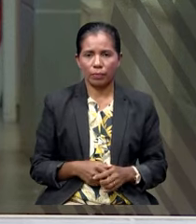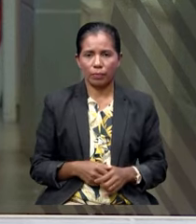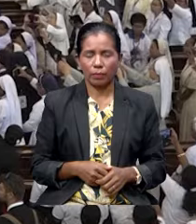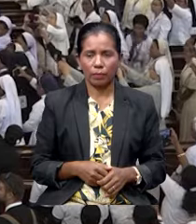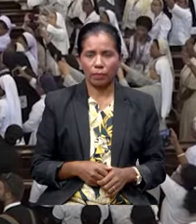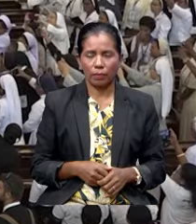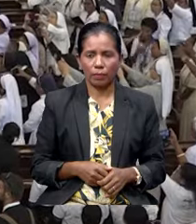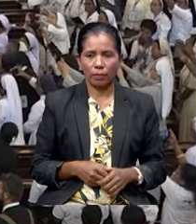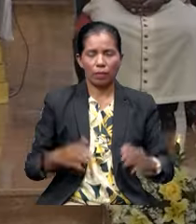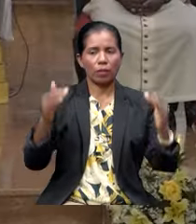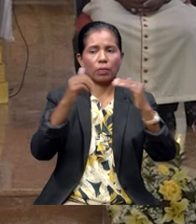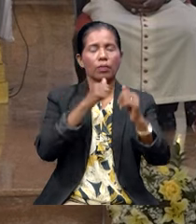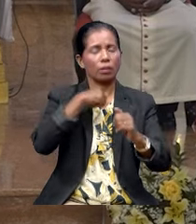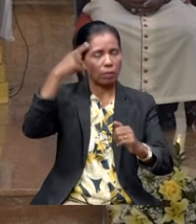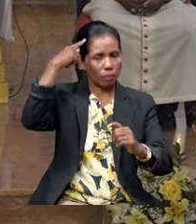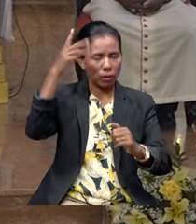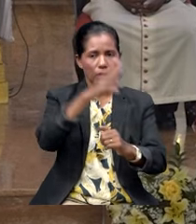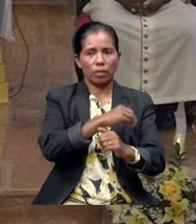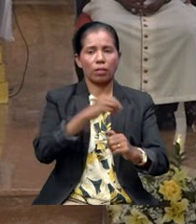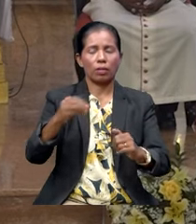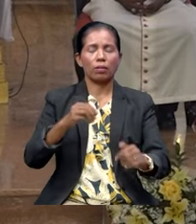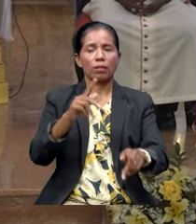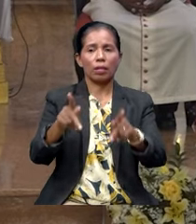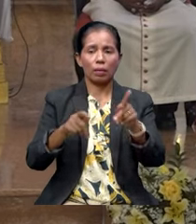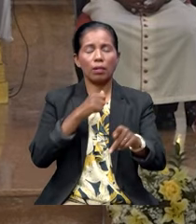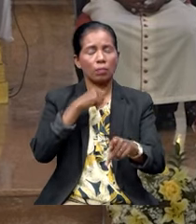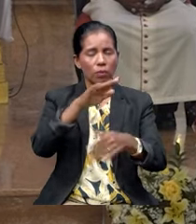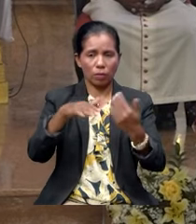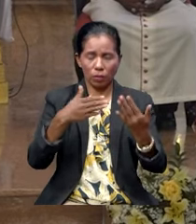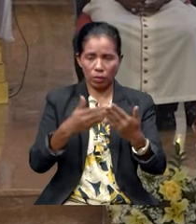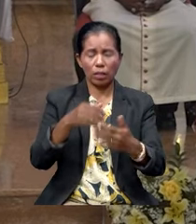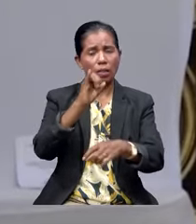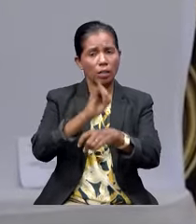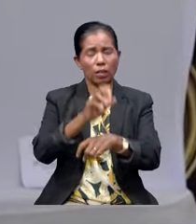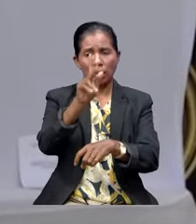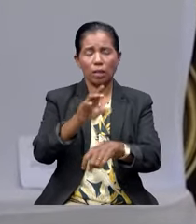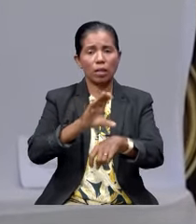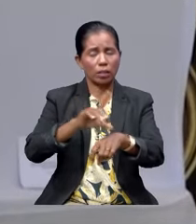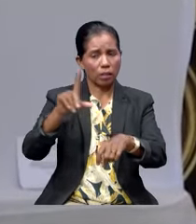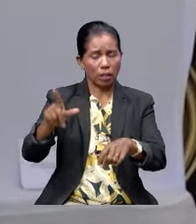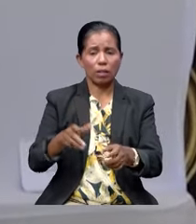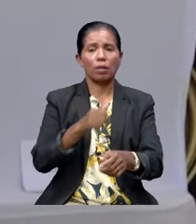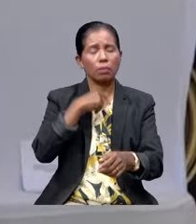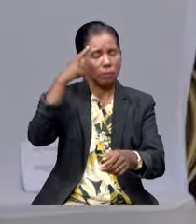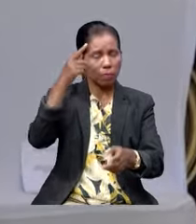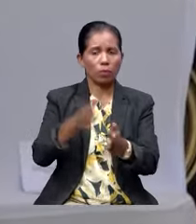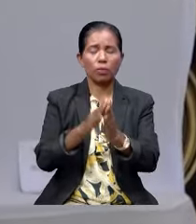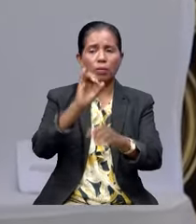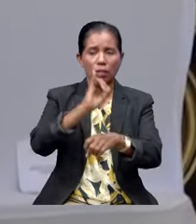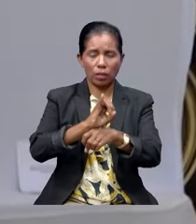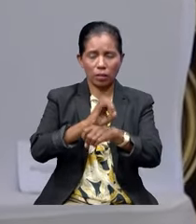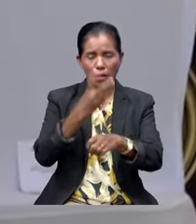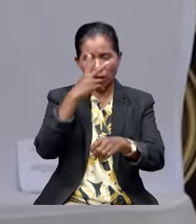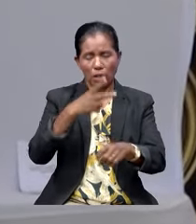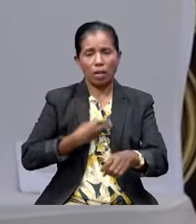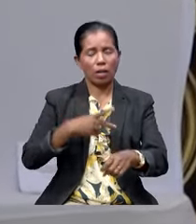E a sua mútua entre Papa Francisco, o religioso, no catequista Sira e a Igreja Catedral dele, Papa Francisco, o suba igreja local, a tu luta contra a